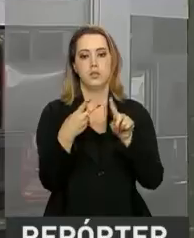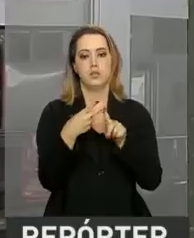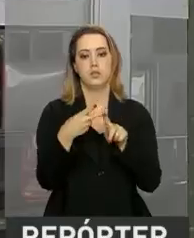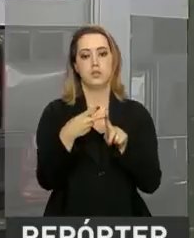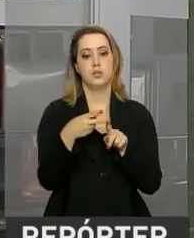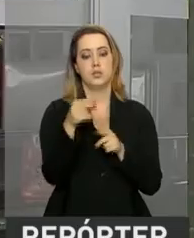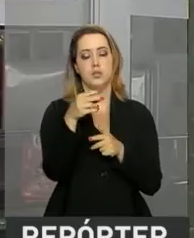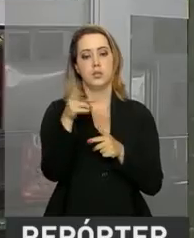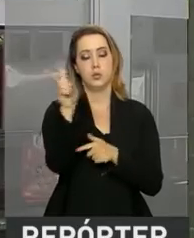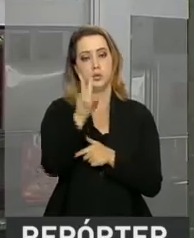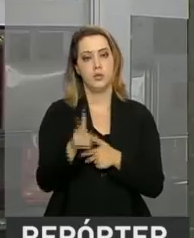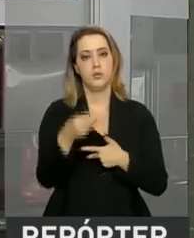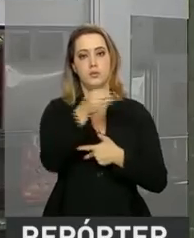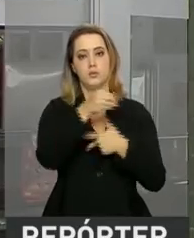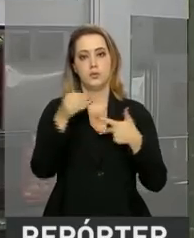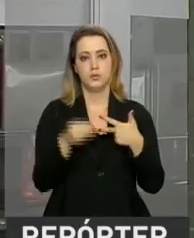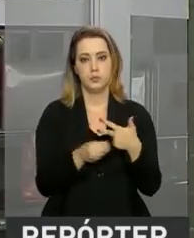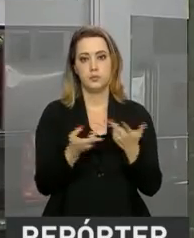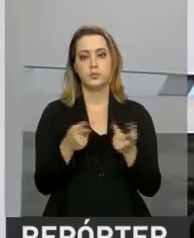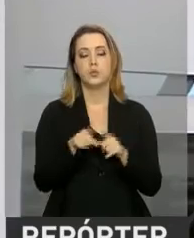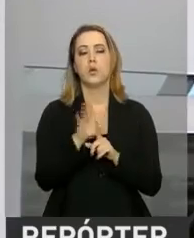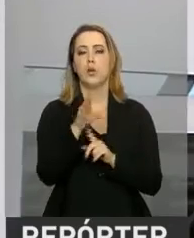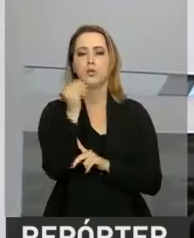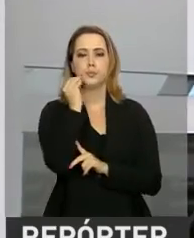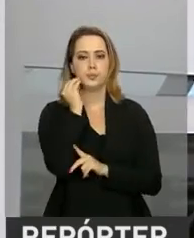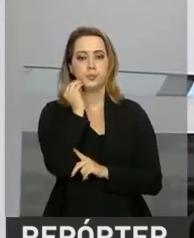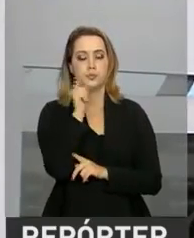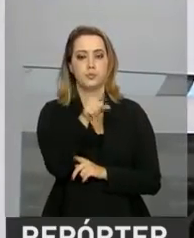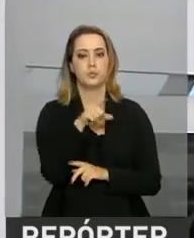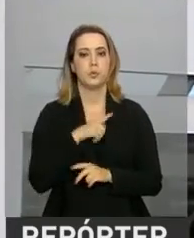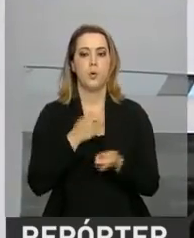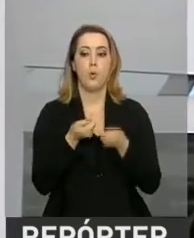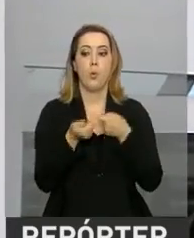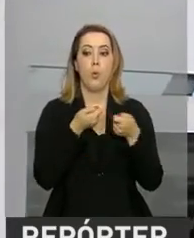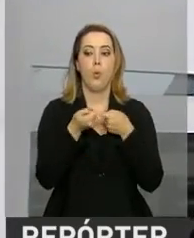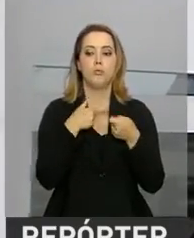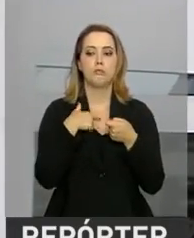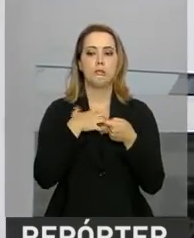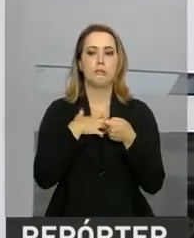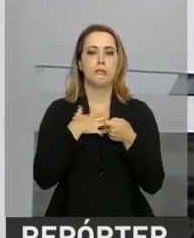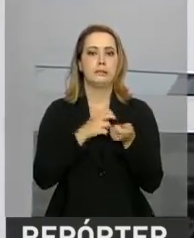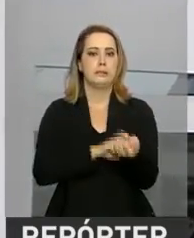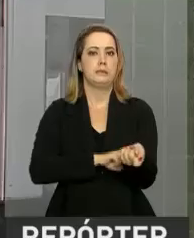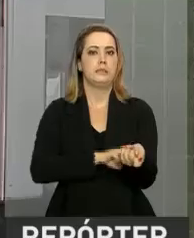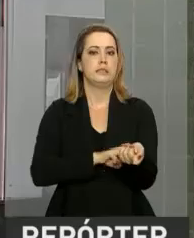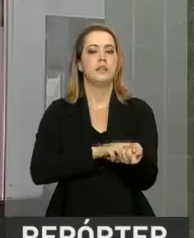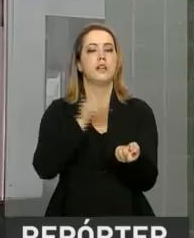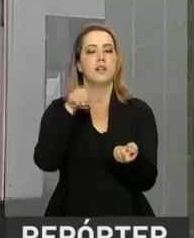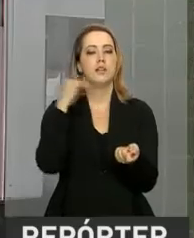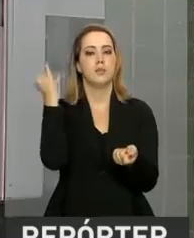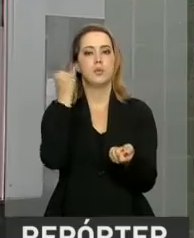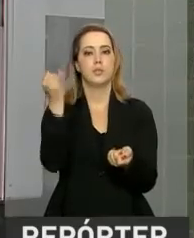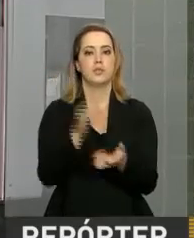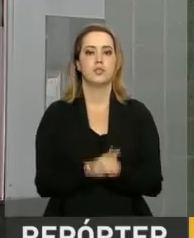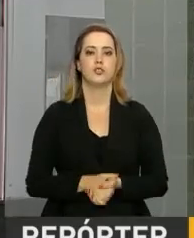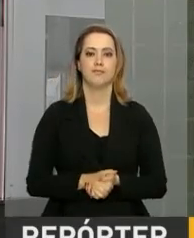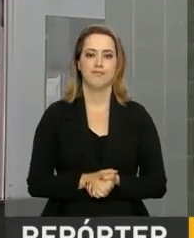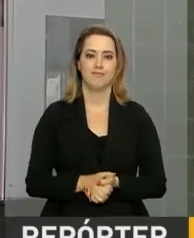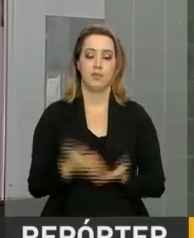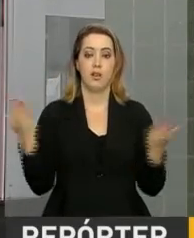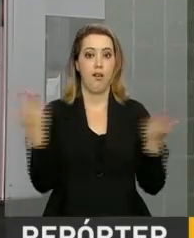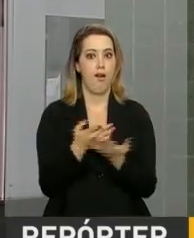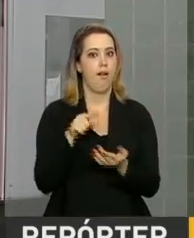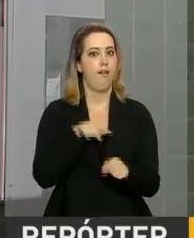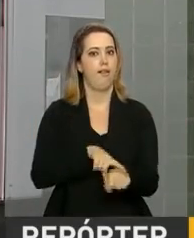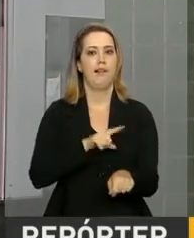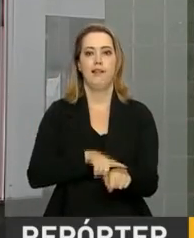e já se considera experiente para ele controlar o nervosismo é essencial o final da semana que é quando chega uma